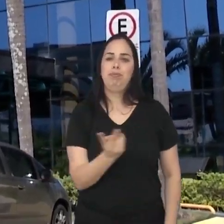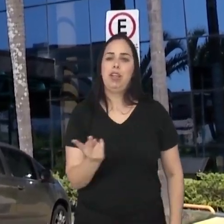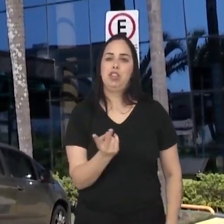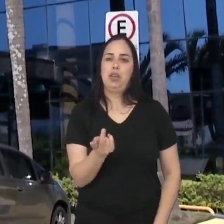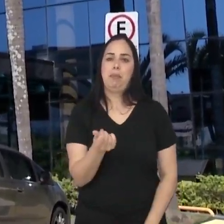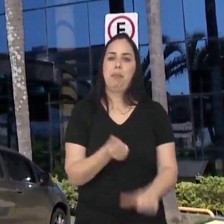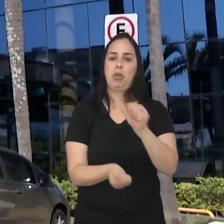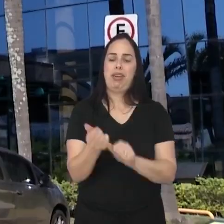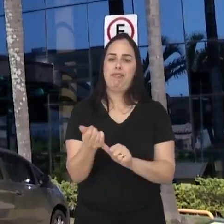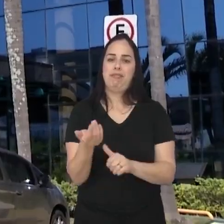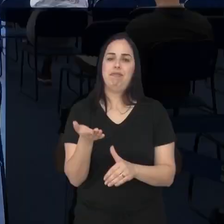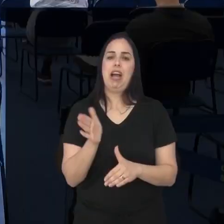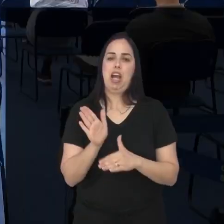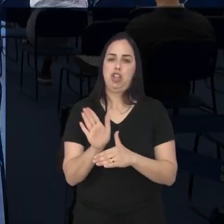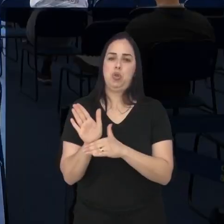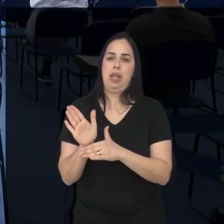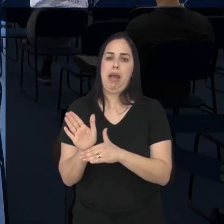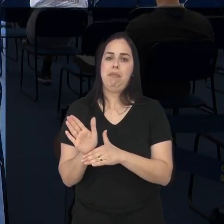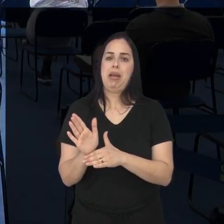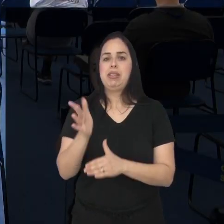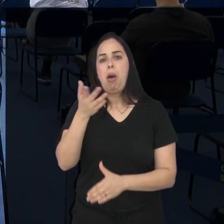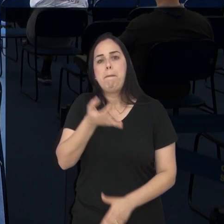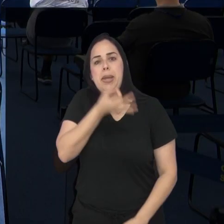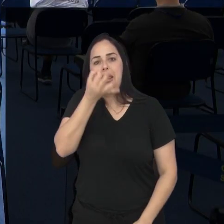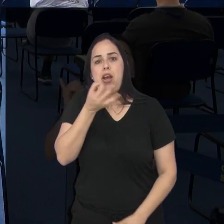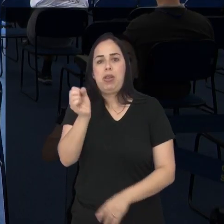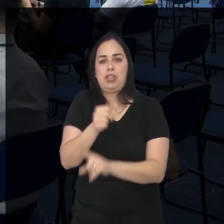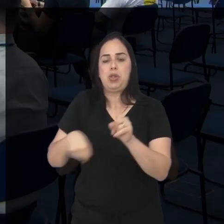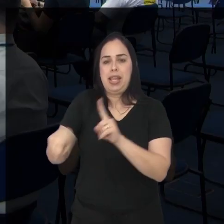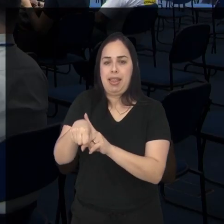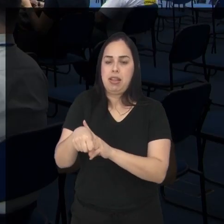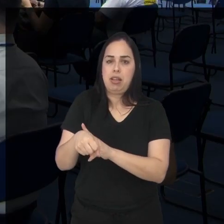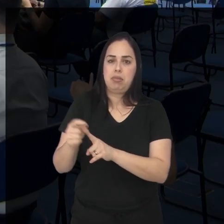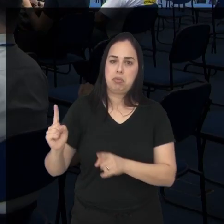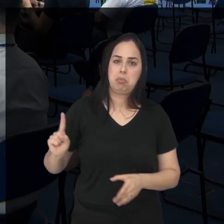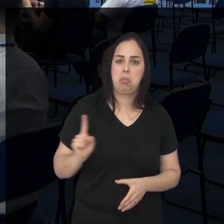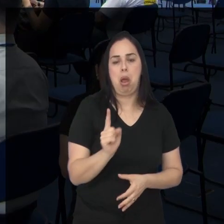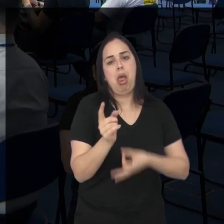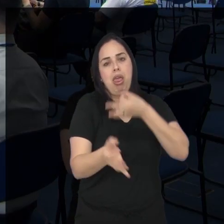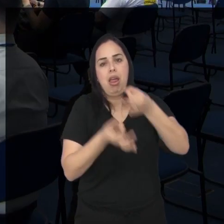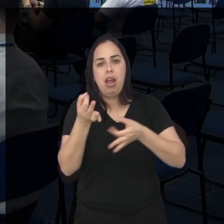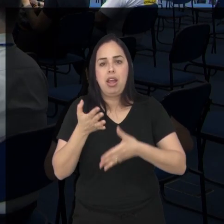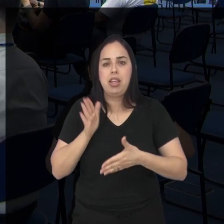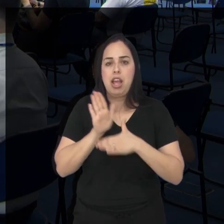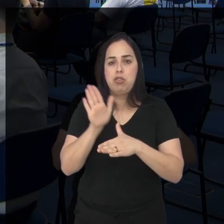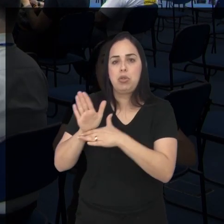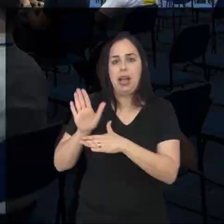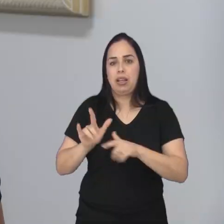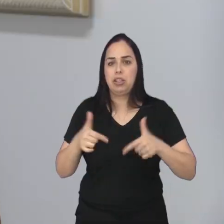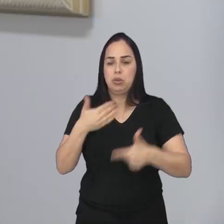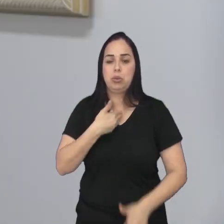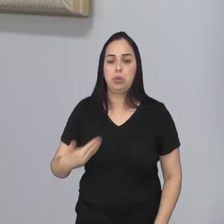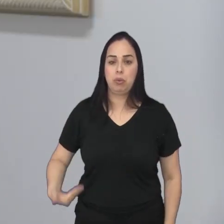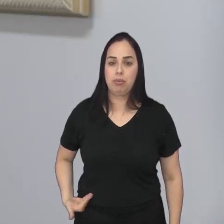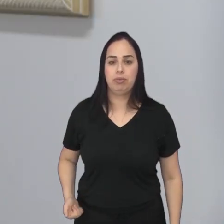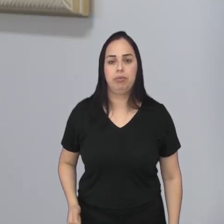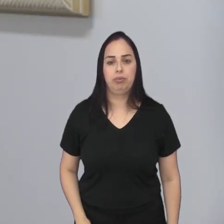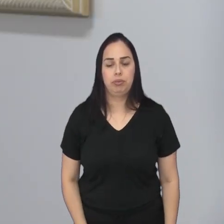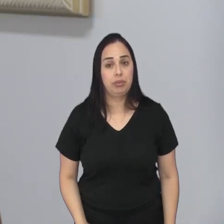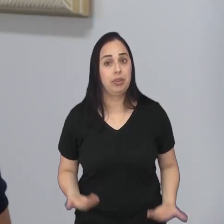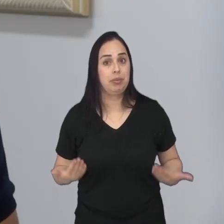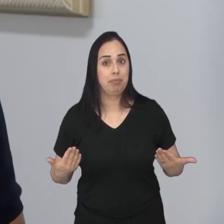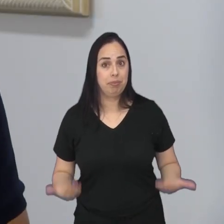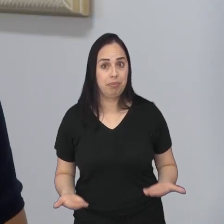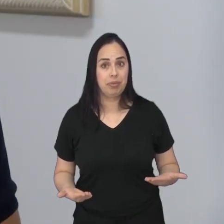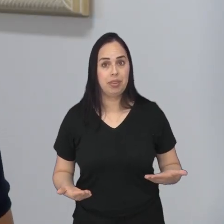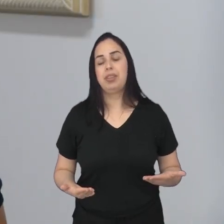mudança deve permitir maior participação da sociedade nas discussões de políticas públicas. Uma delas,